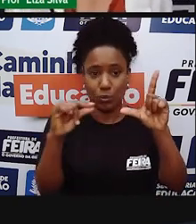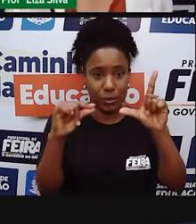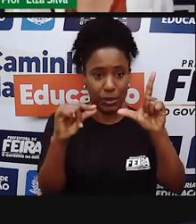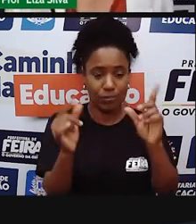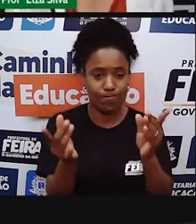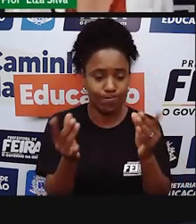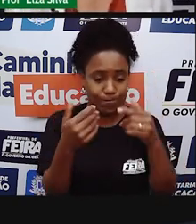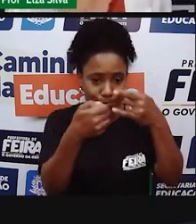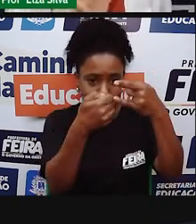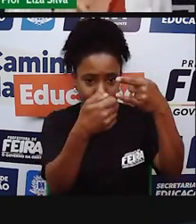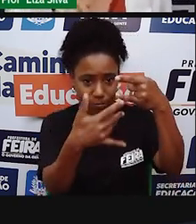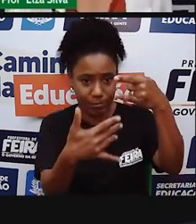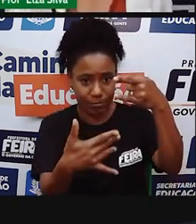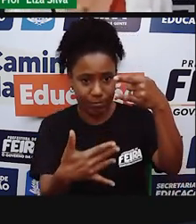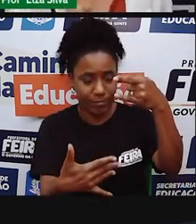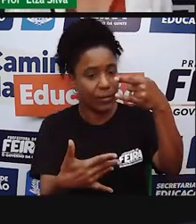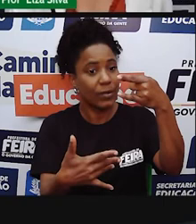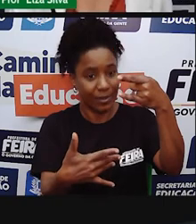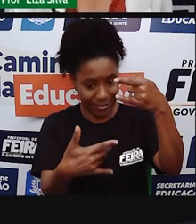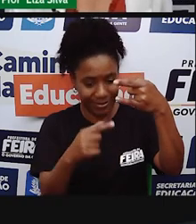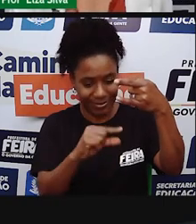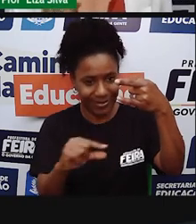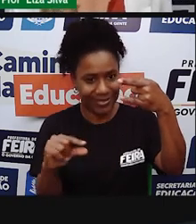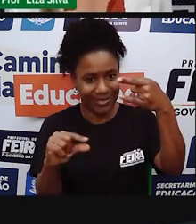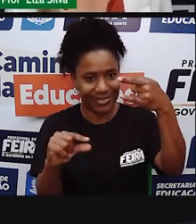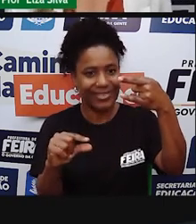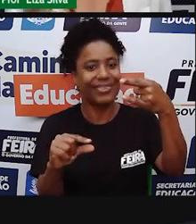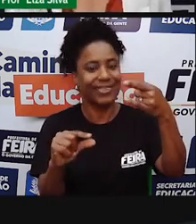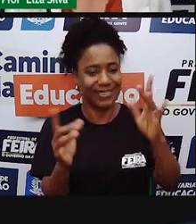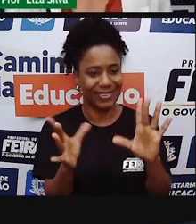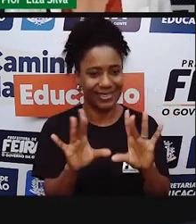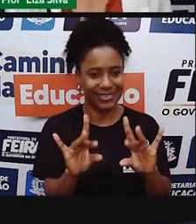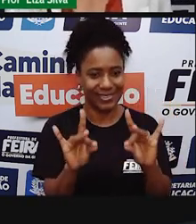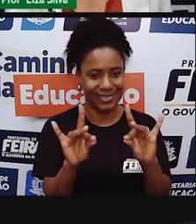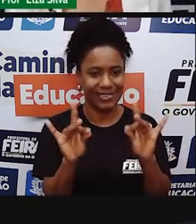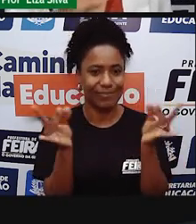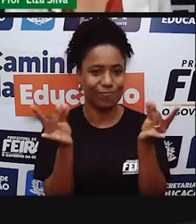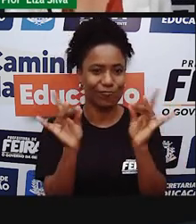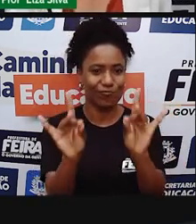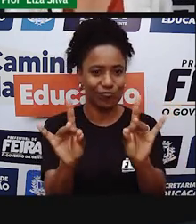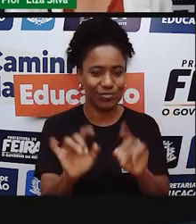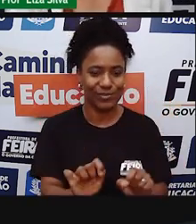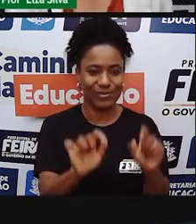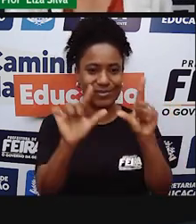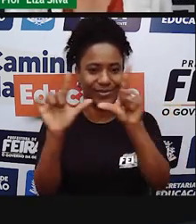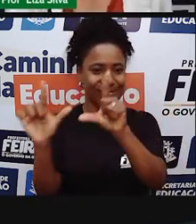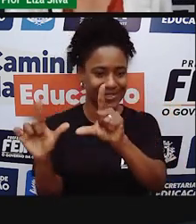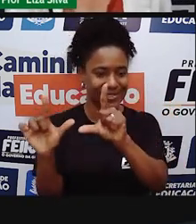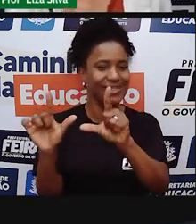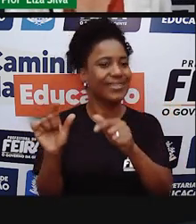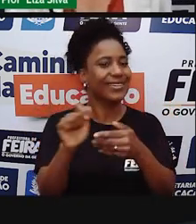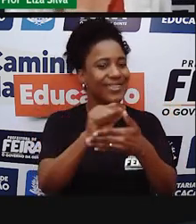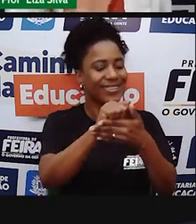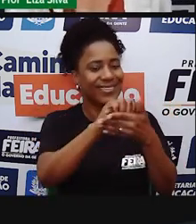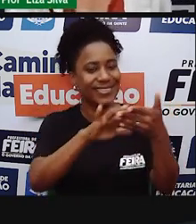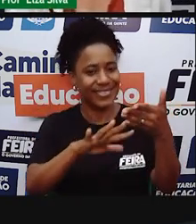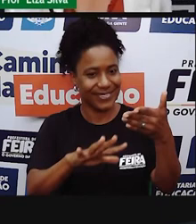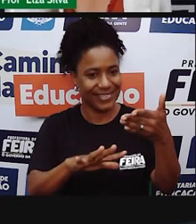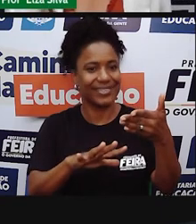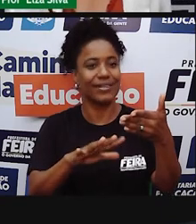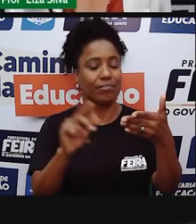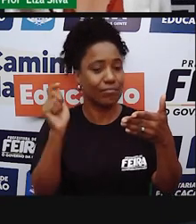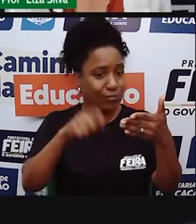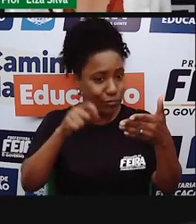nosso vídeo para que vocês possam acessá-las, as atividades interativas, quantas